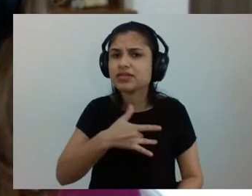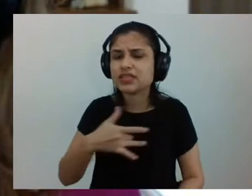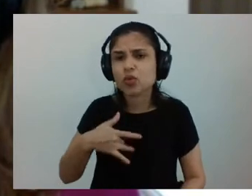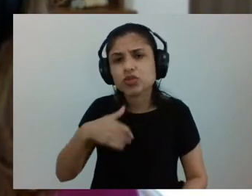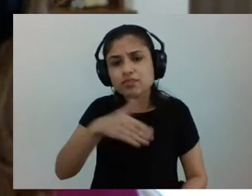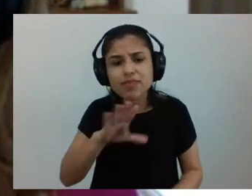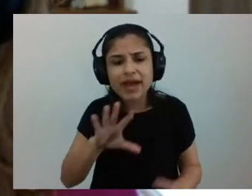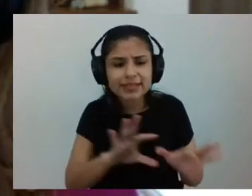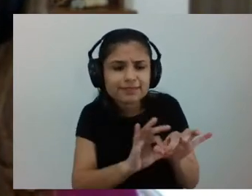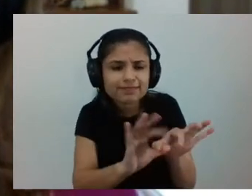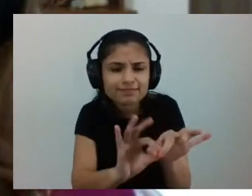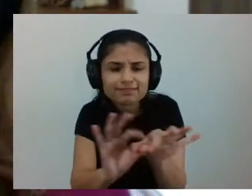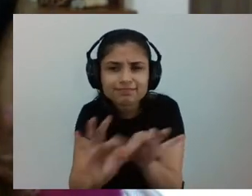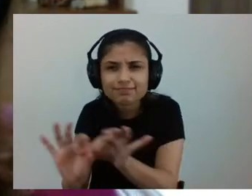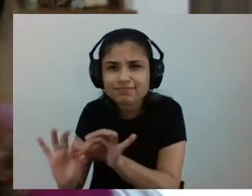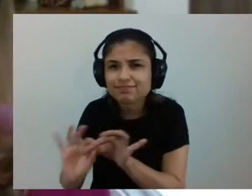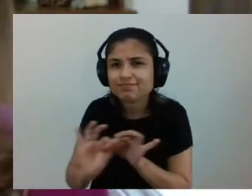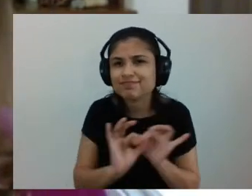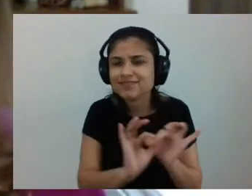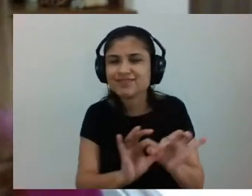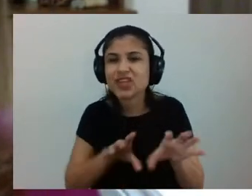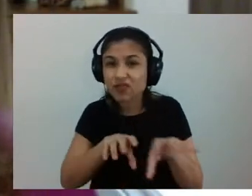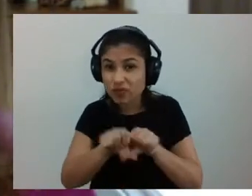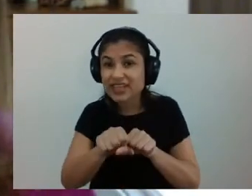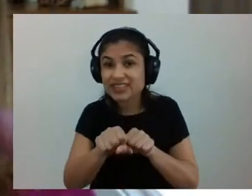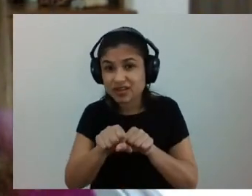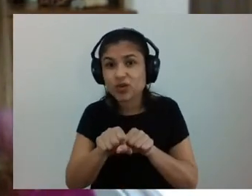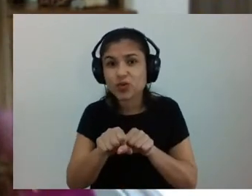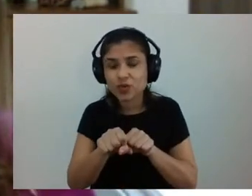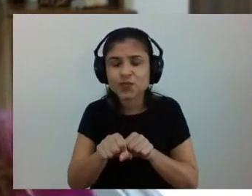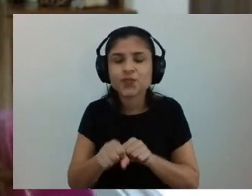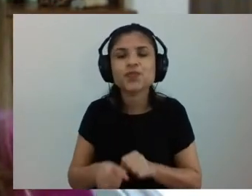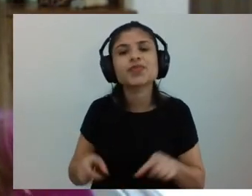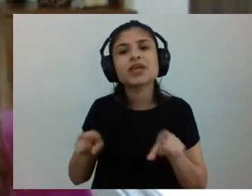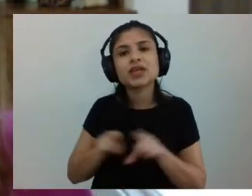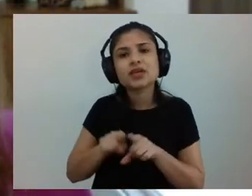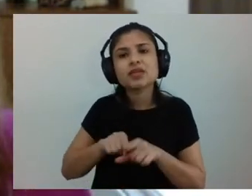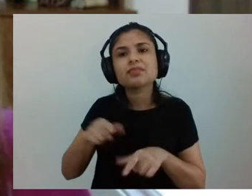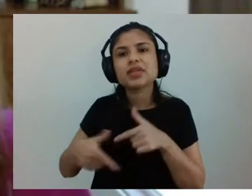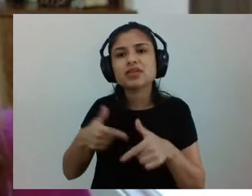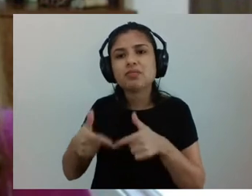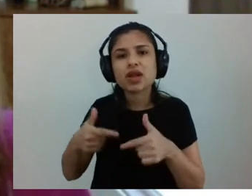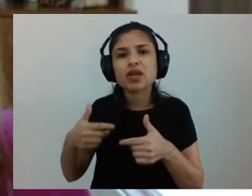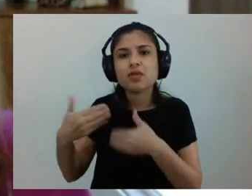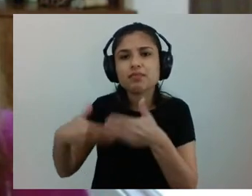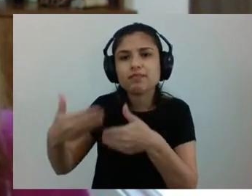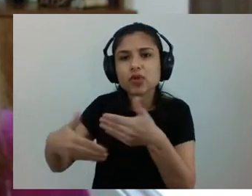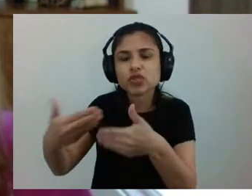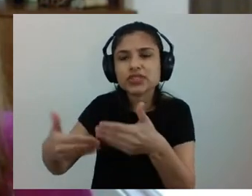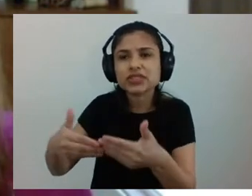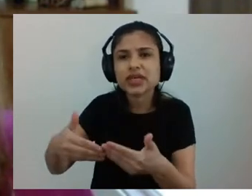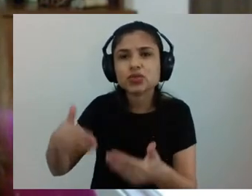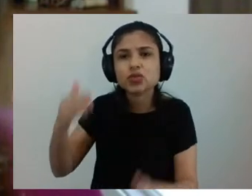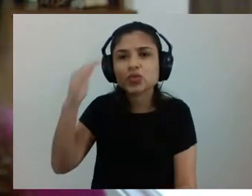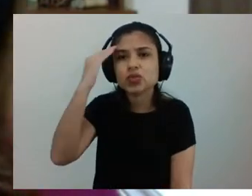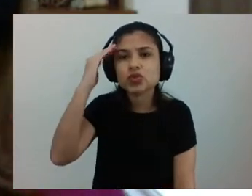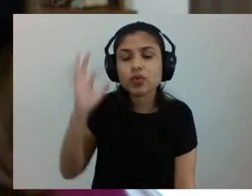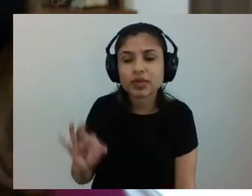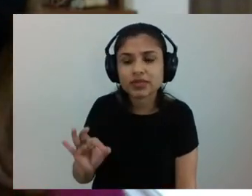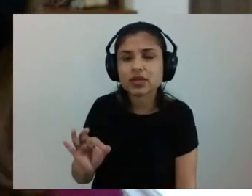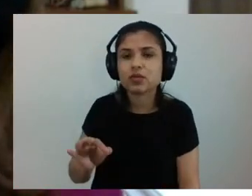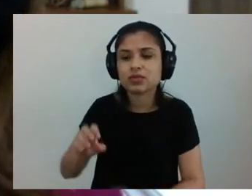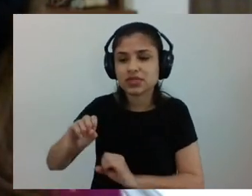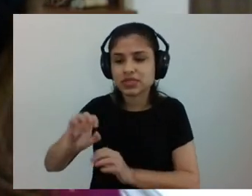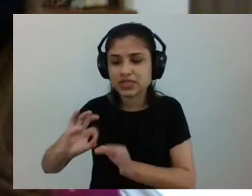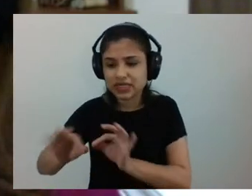já na formação e também trabalhar esse processo de compreensão entre extensão e